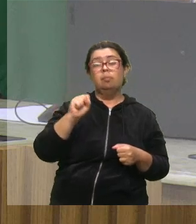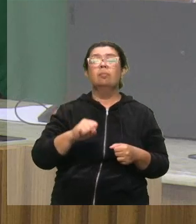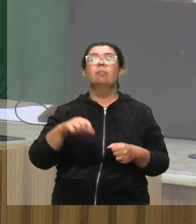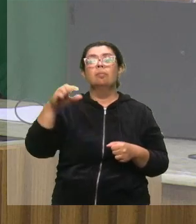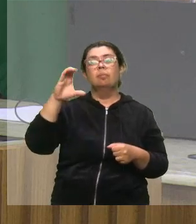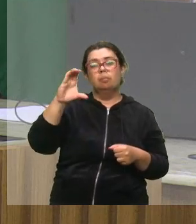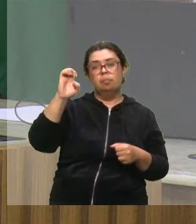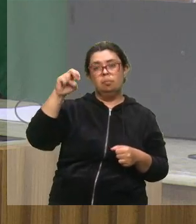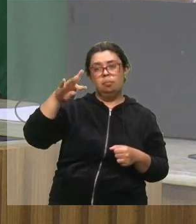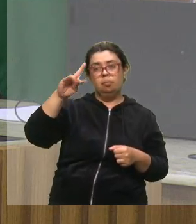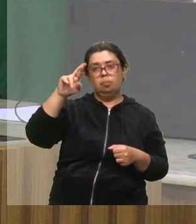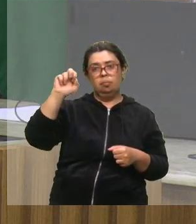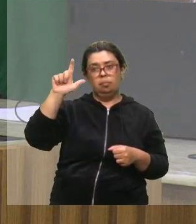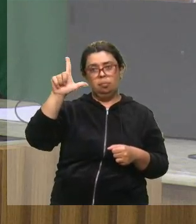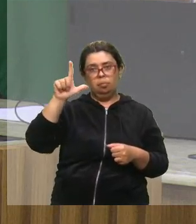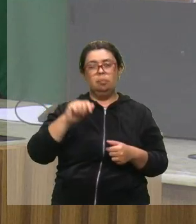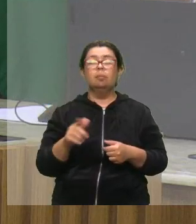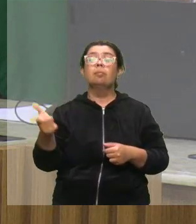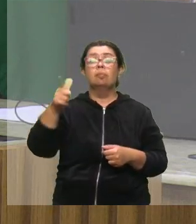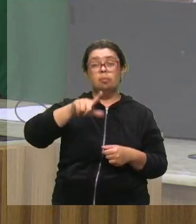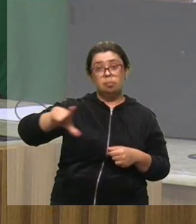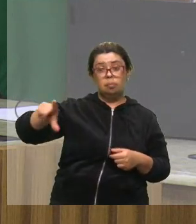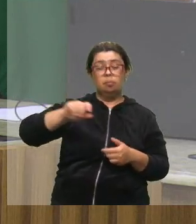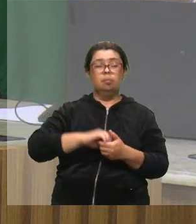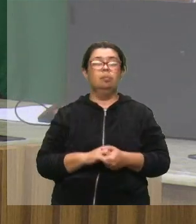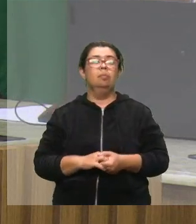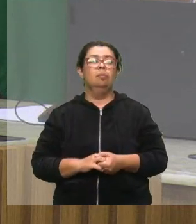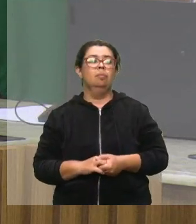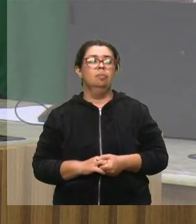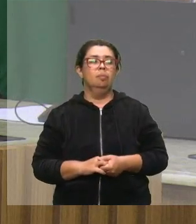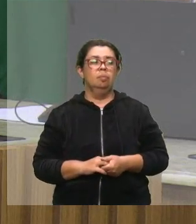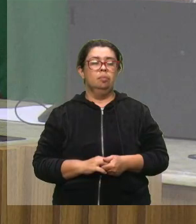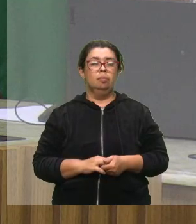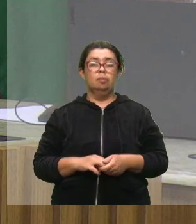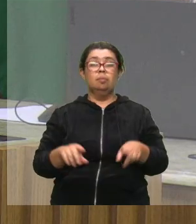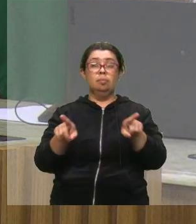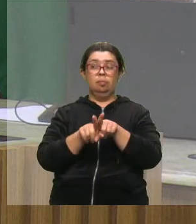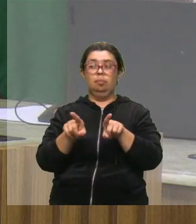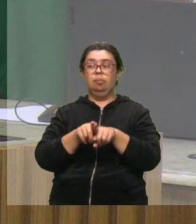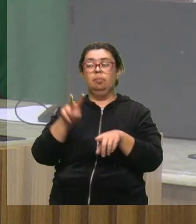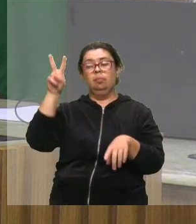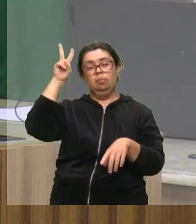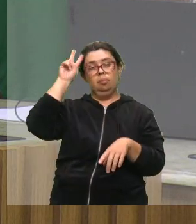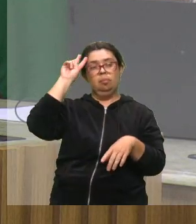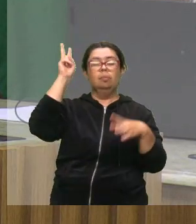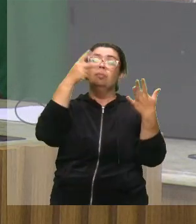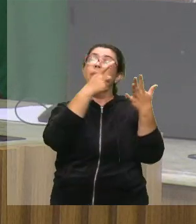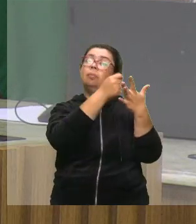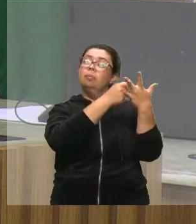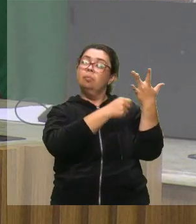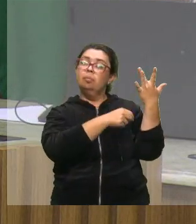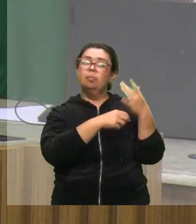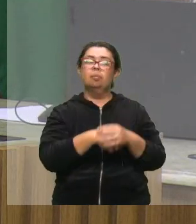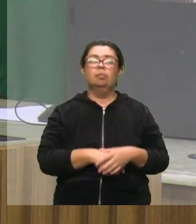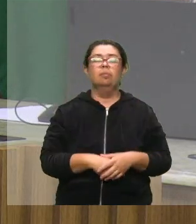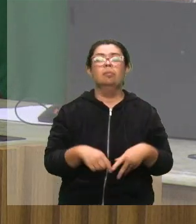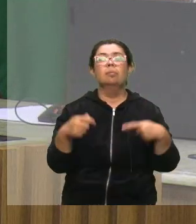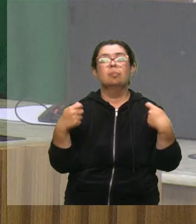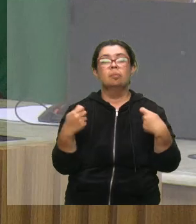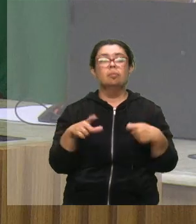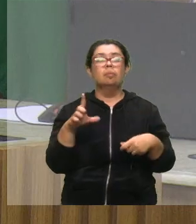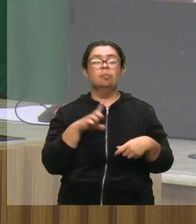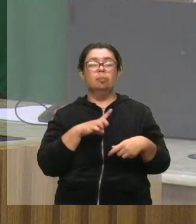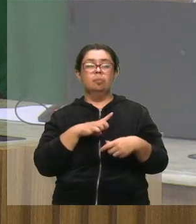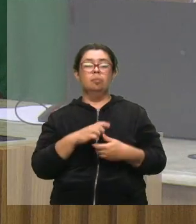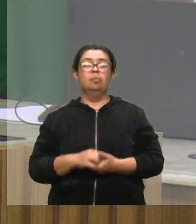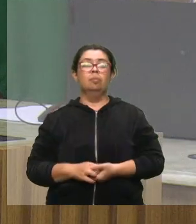atendimento na UBS da Vila Operária. Estamos também aqui lembrando que no orçamento deve haver alguma previsão, se não